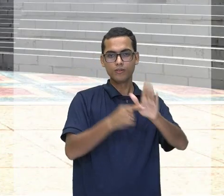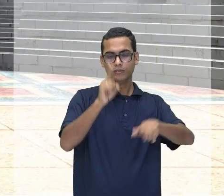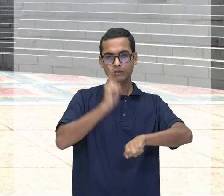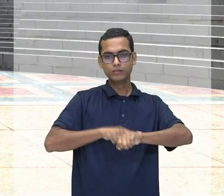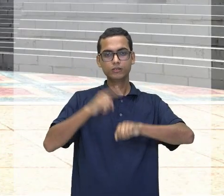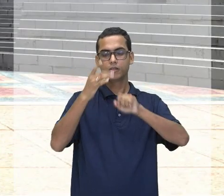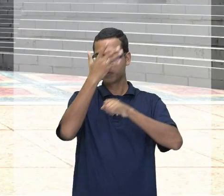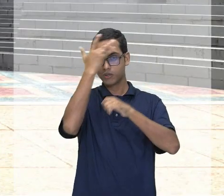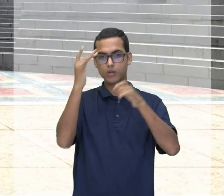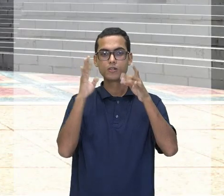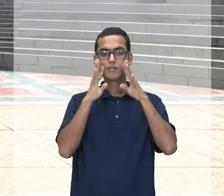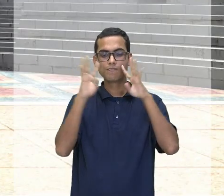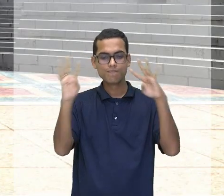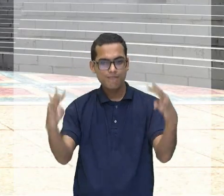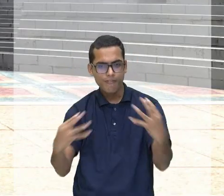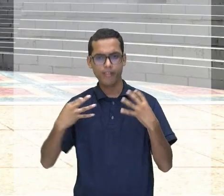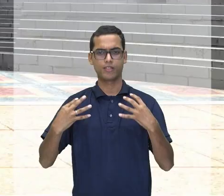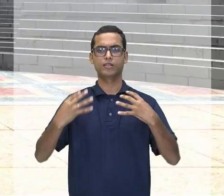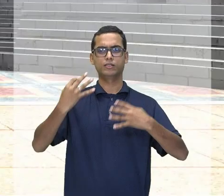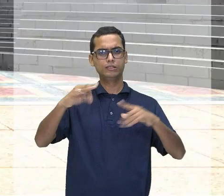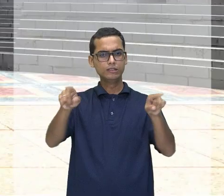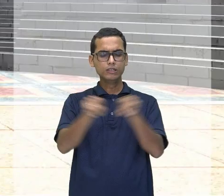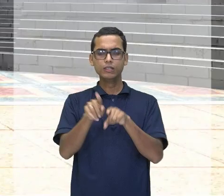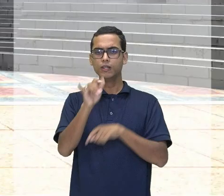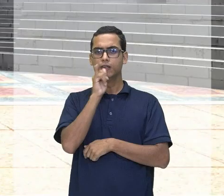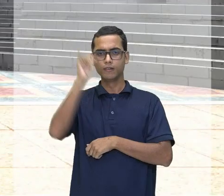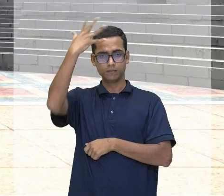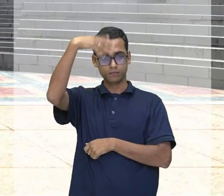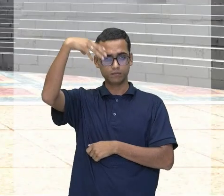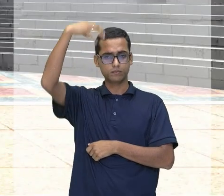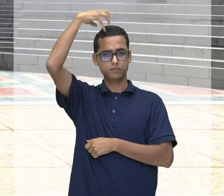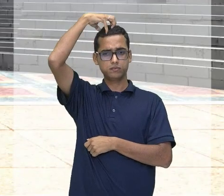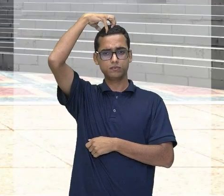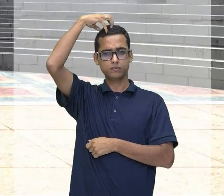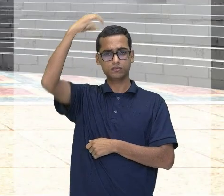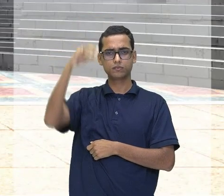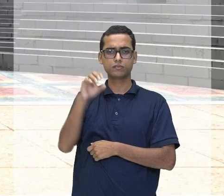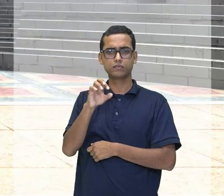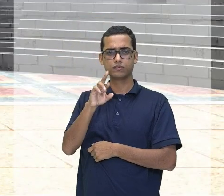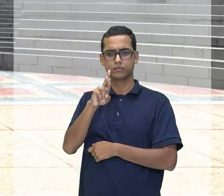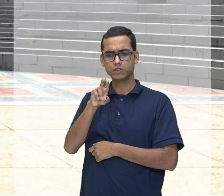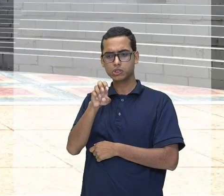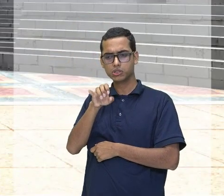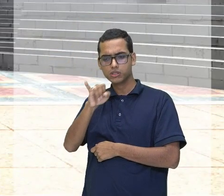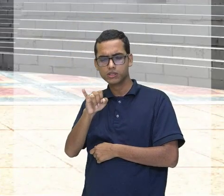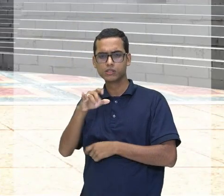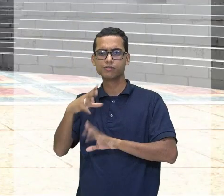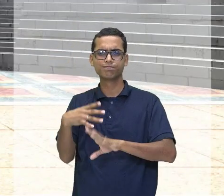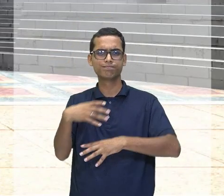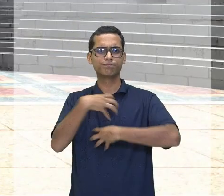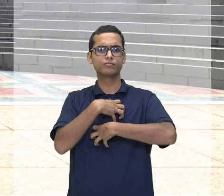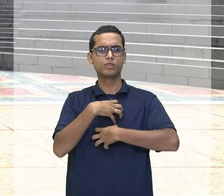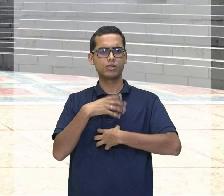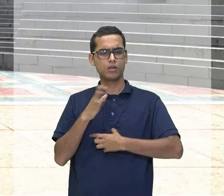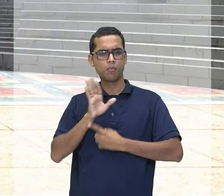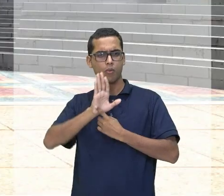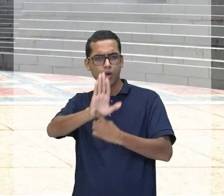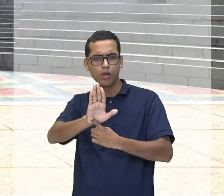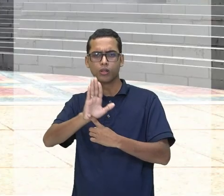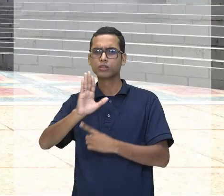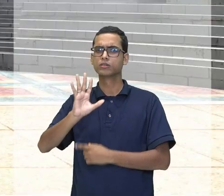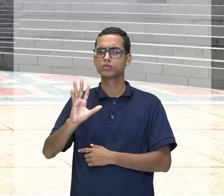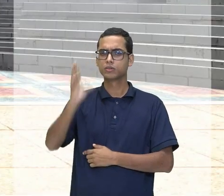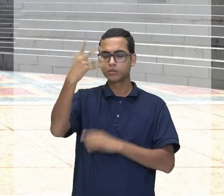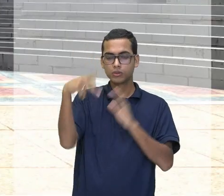de tragédias, né, como o Édipo Rei, é um dos textos teatrais de tragédias mais comoventes, né, onde no final ele ali acaba arrancando